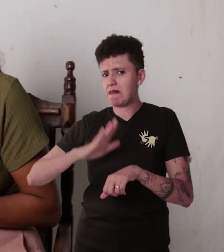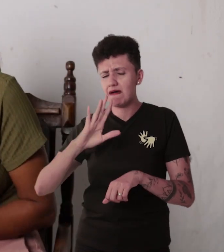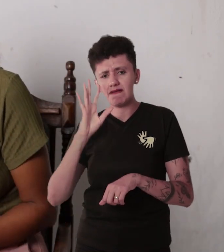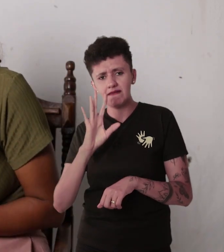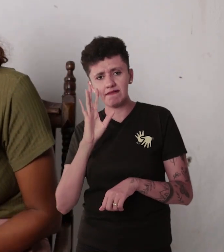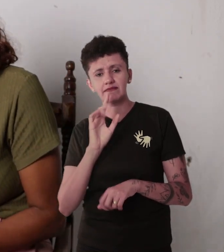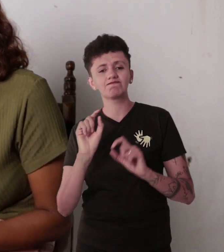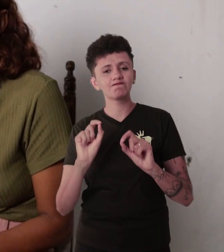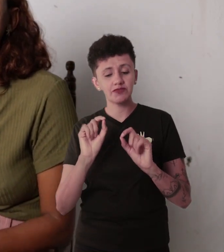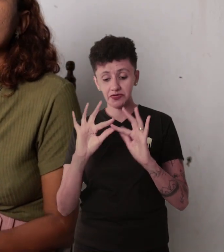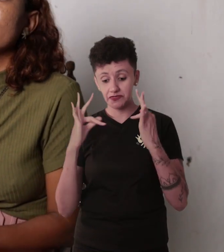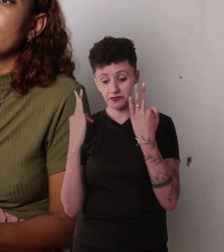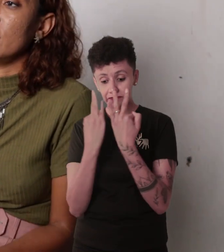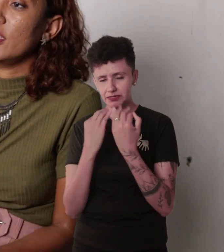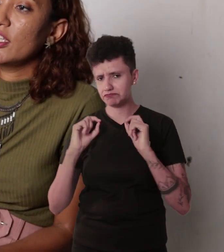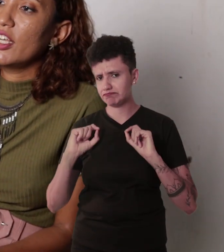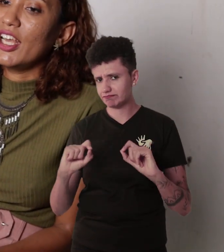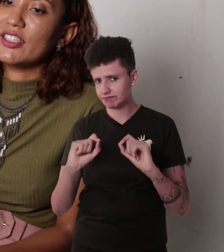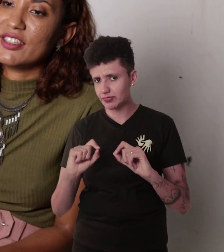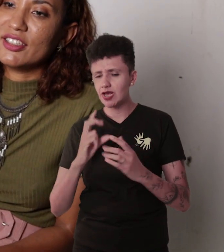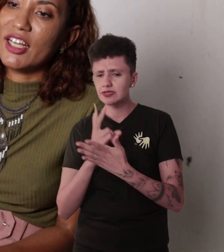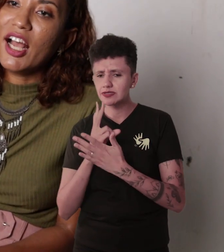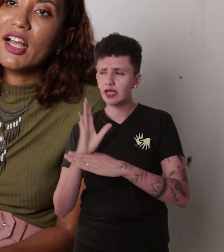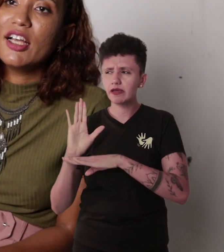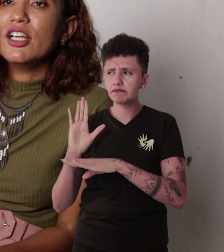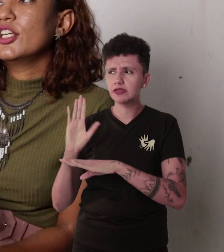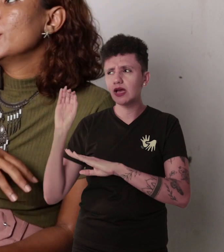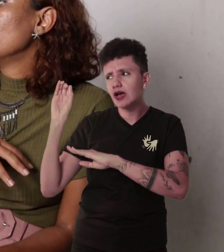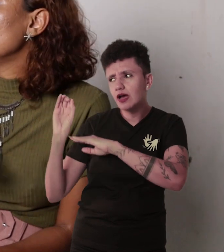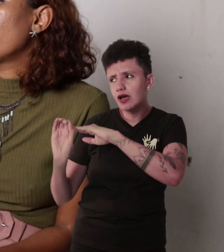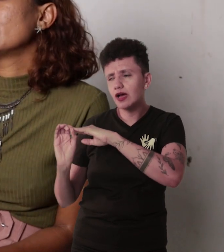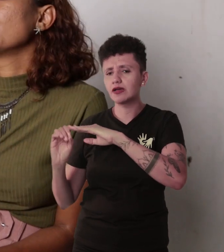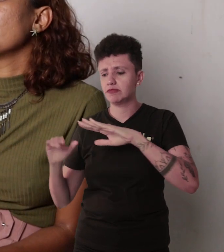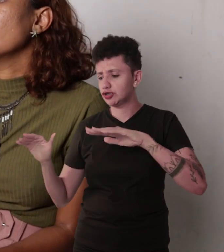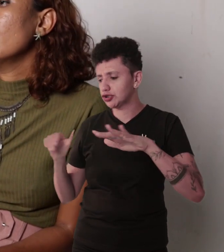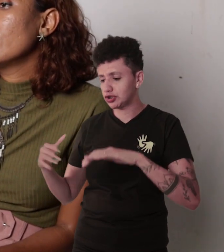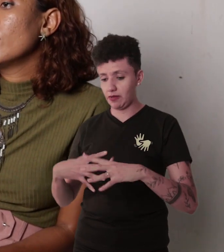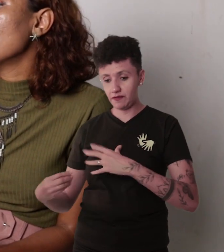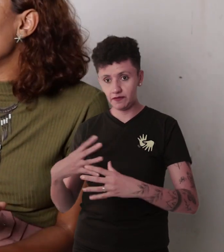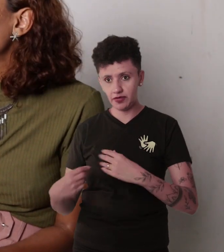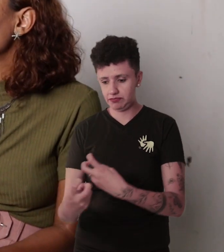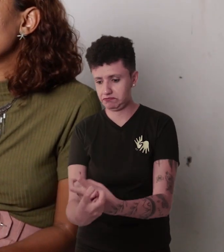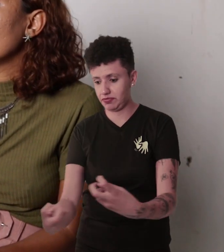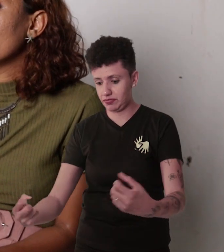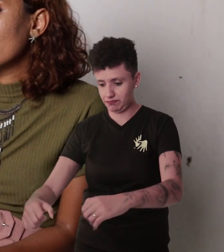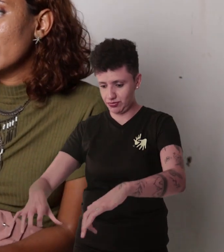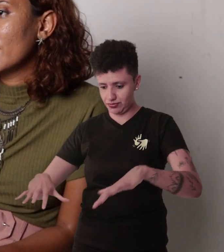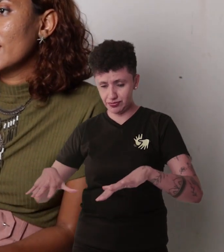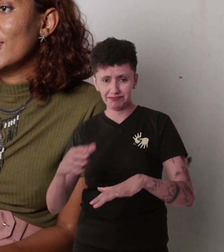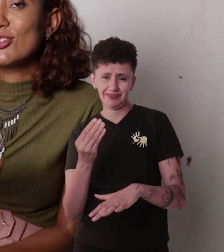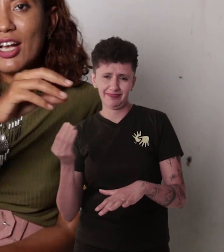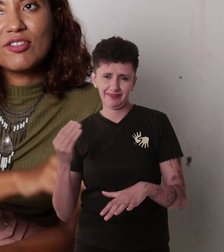mais interessantes que uma família fazia era sentar num peitoril, um monte de